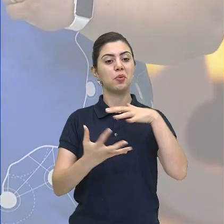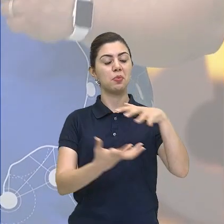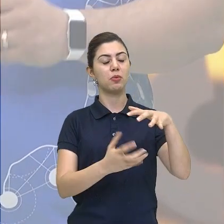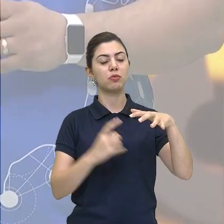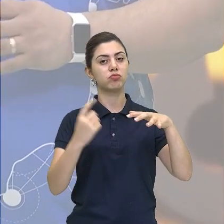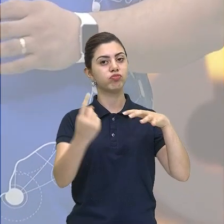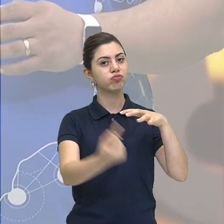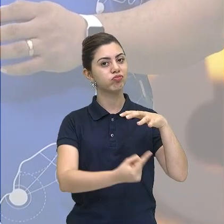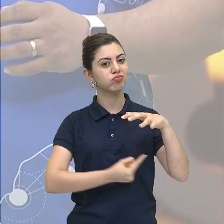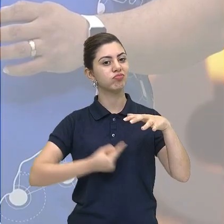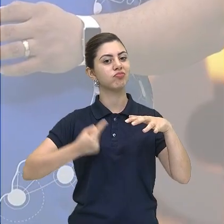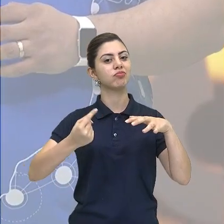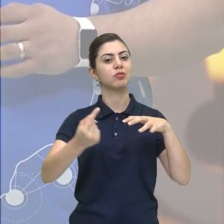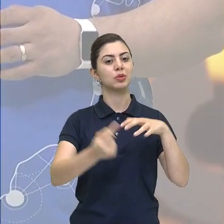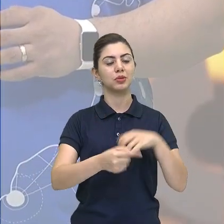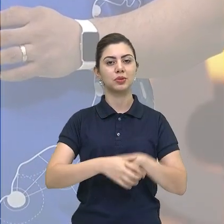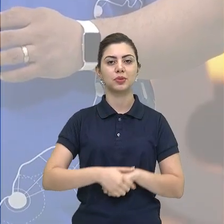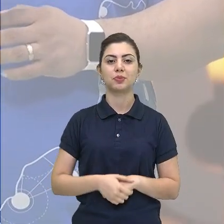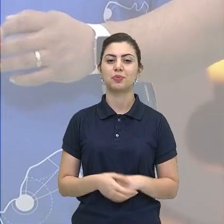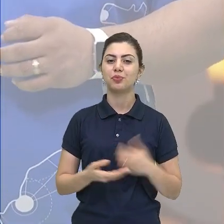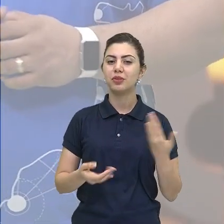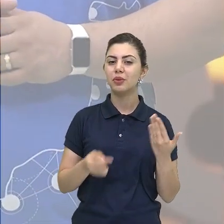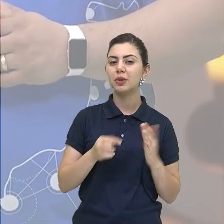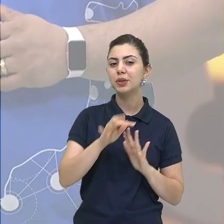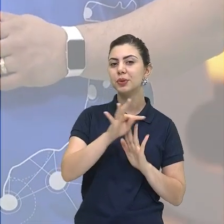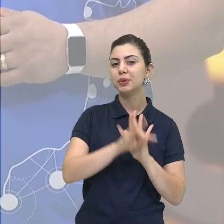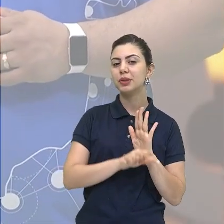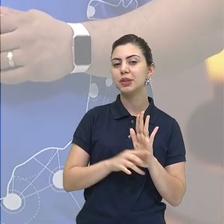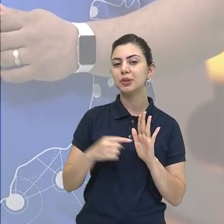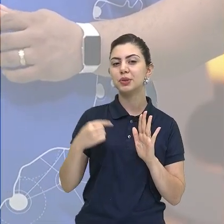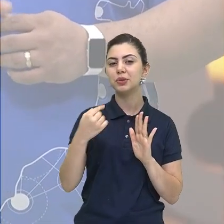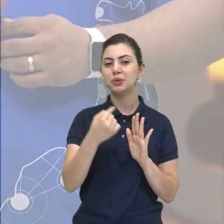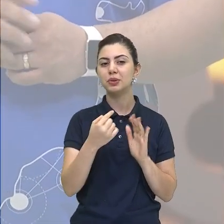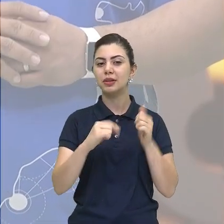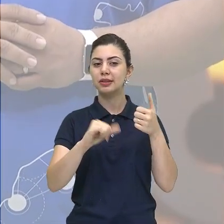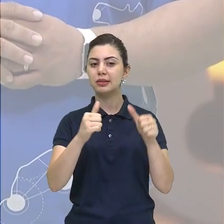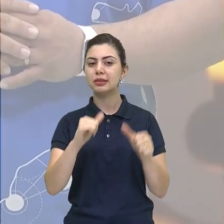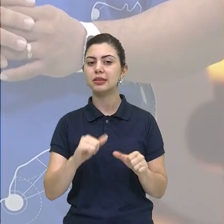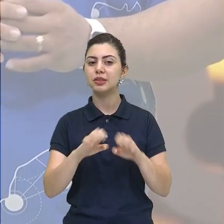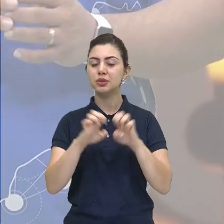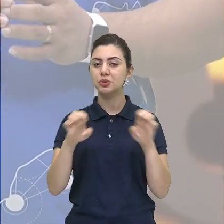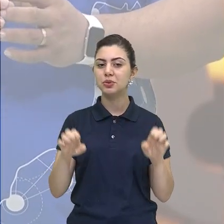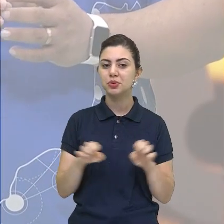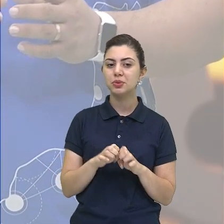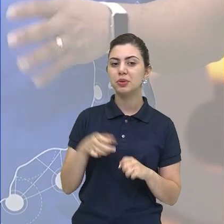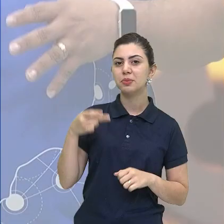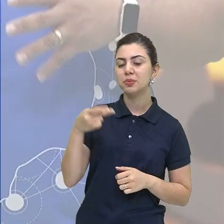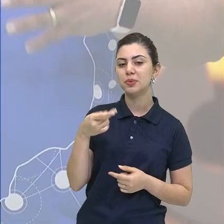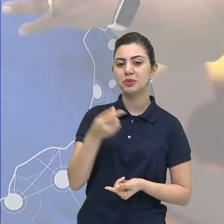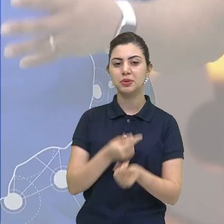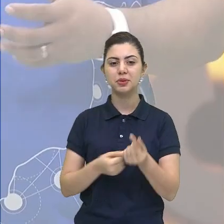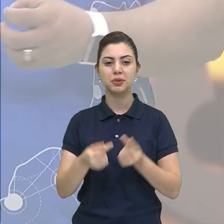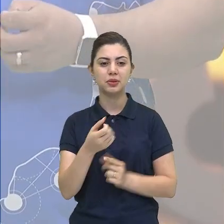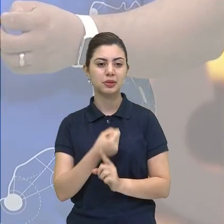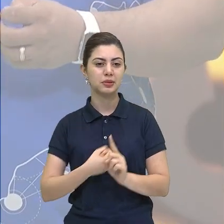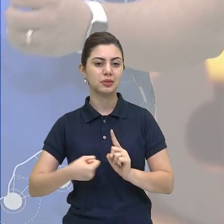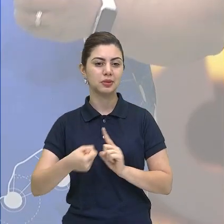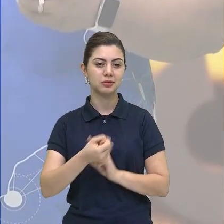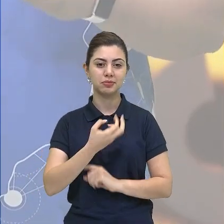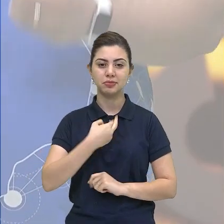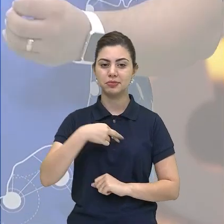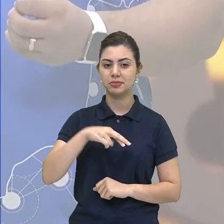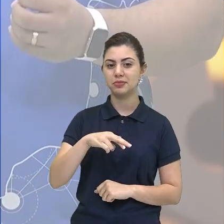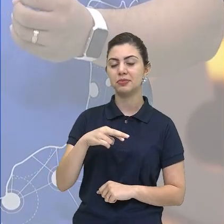o mundo. E este texto analisa as estruturas políticas, econômicas, sociais e religiosas das civilizações